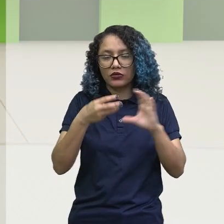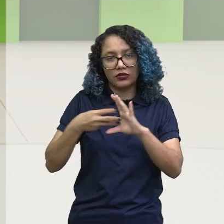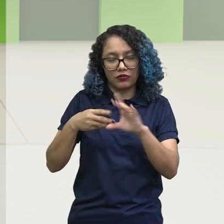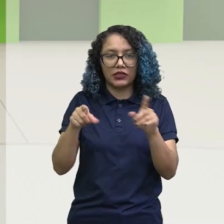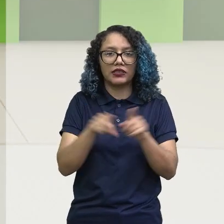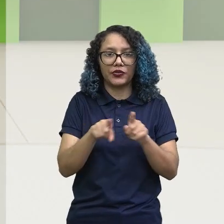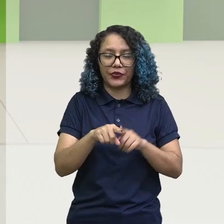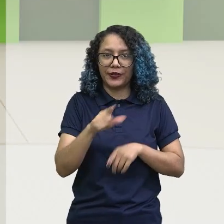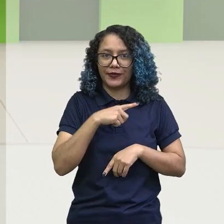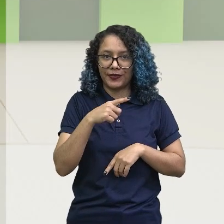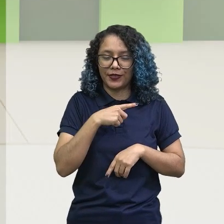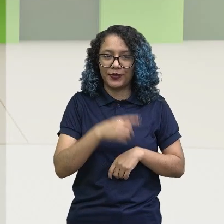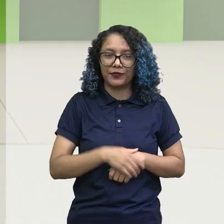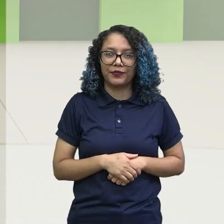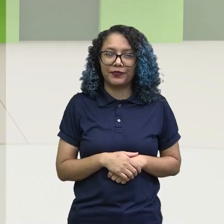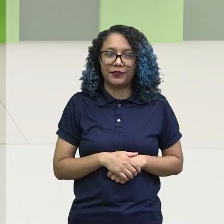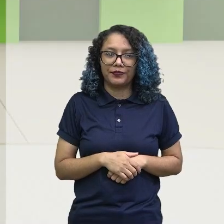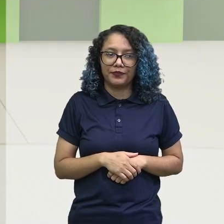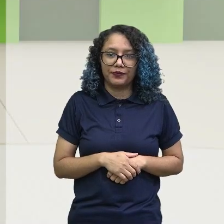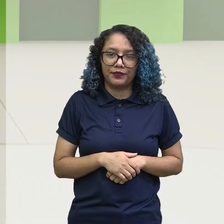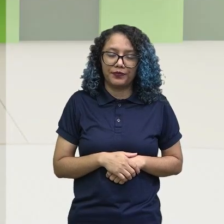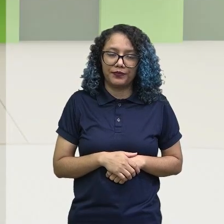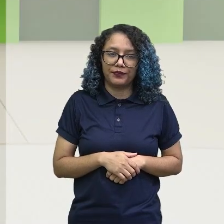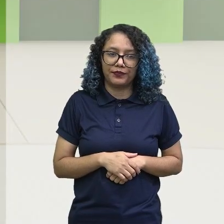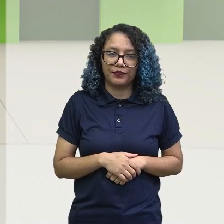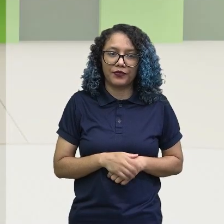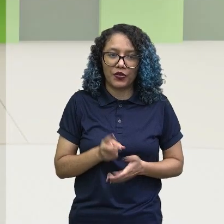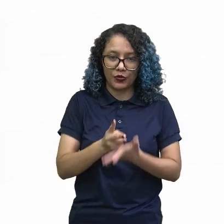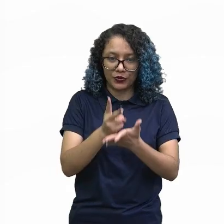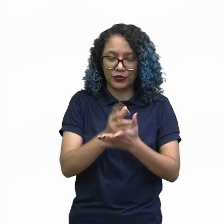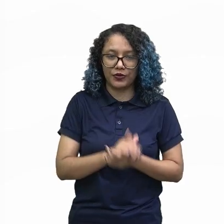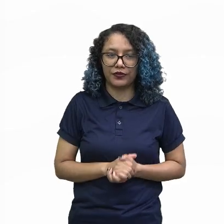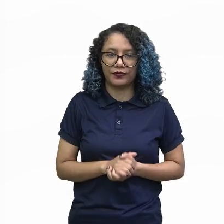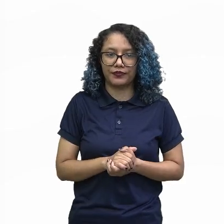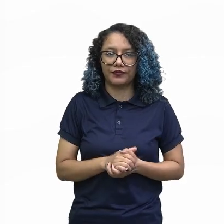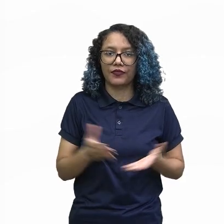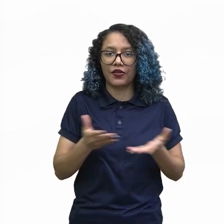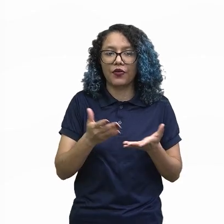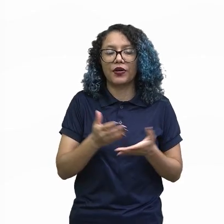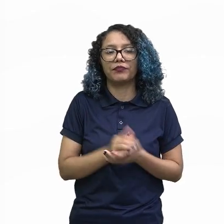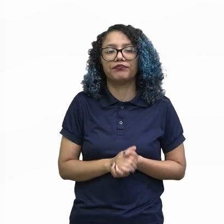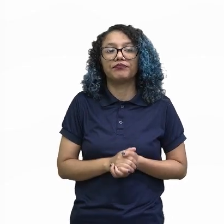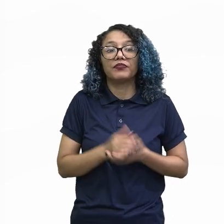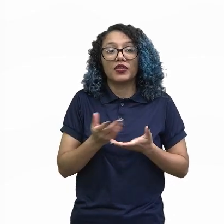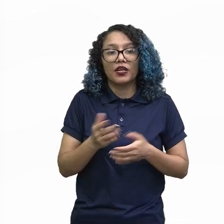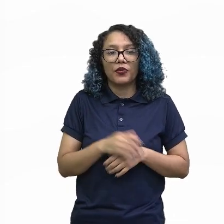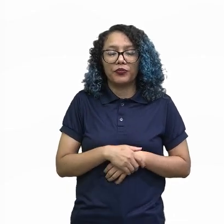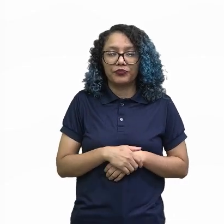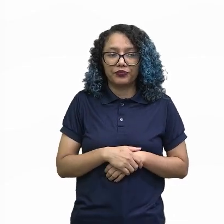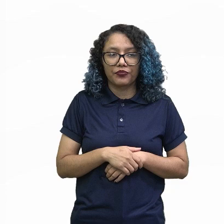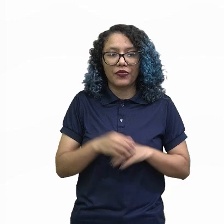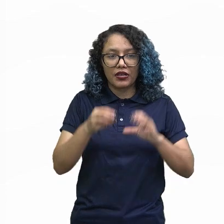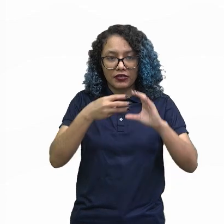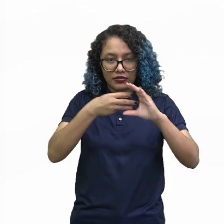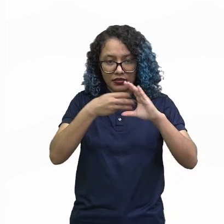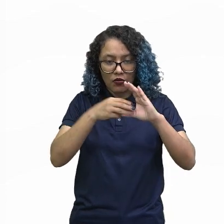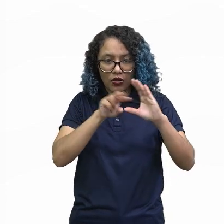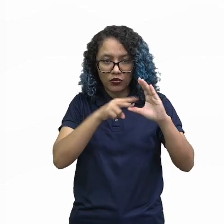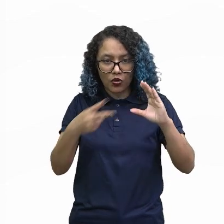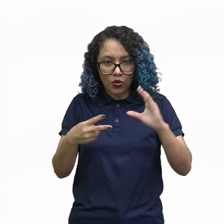células, certo? E aí a gente vai observar ainda mais informações sobre essas células tronco adultas, né, chamadas